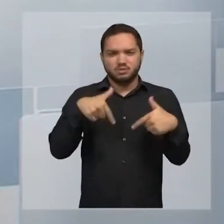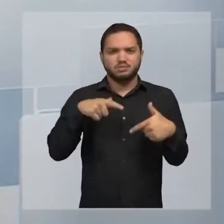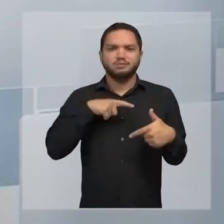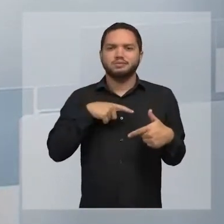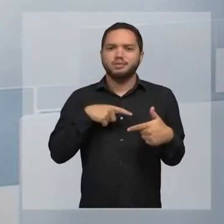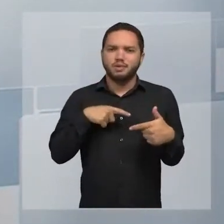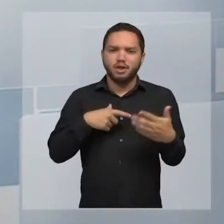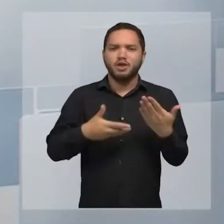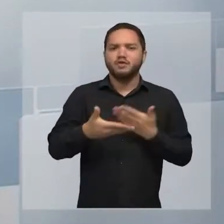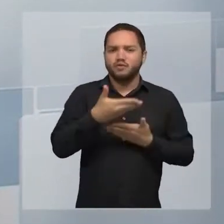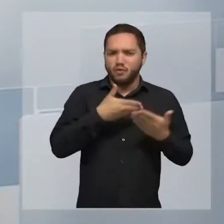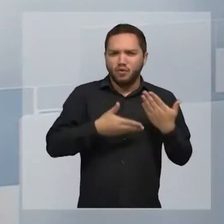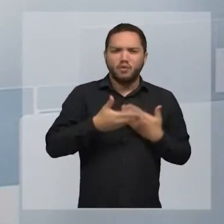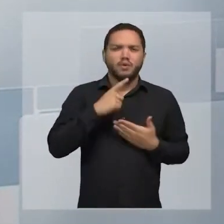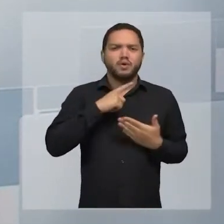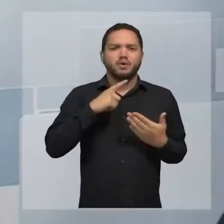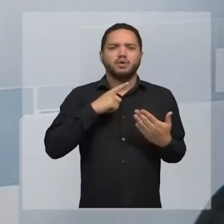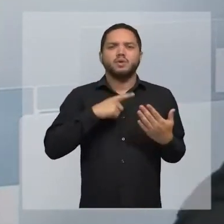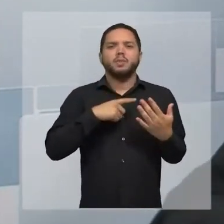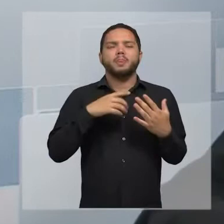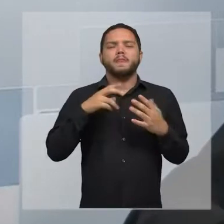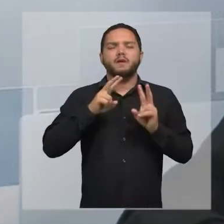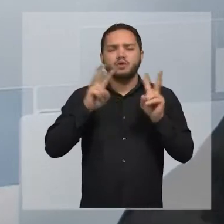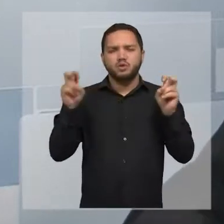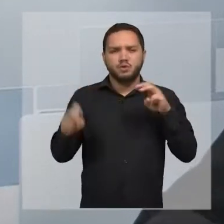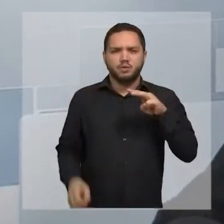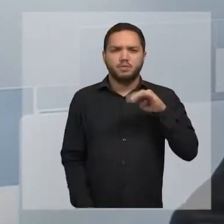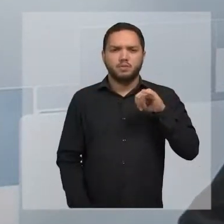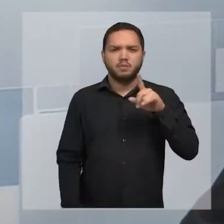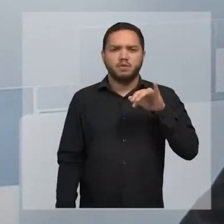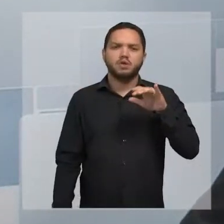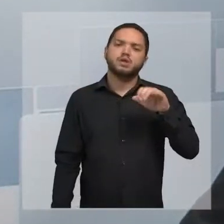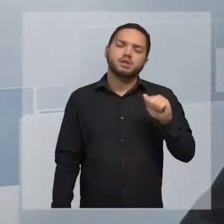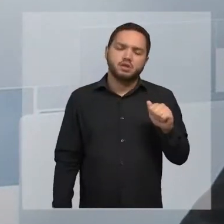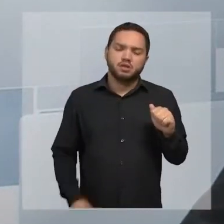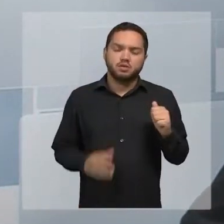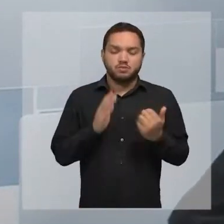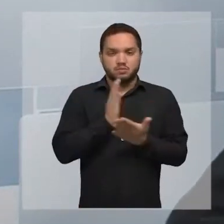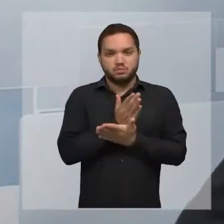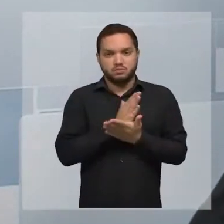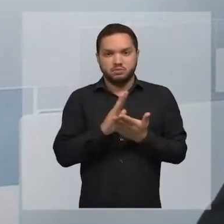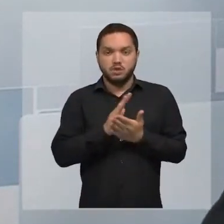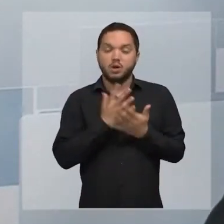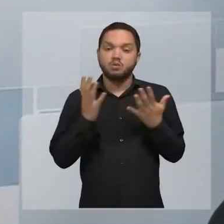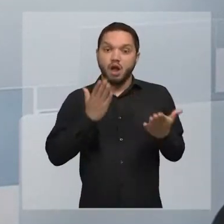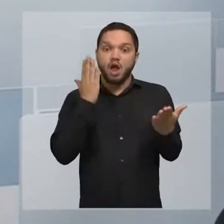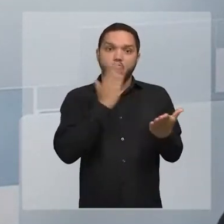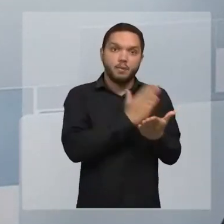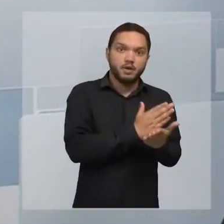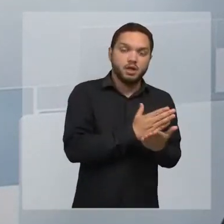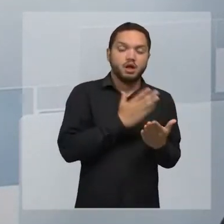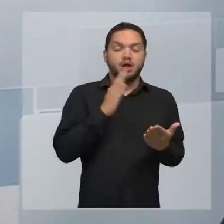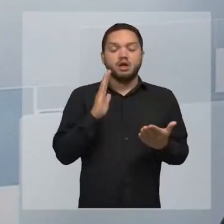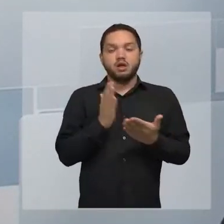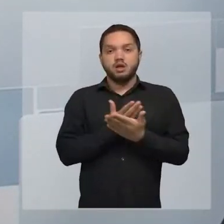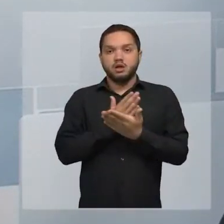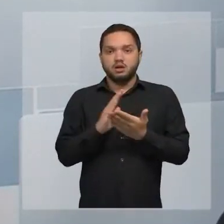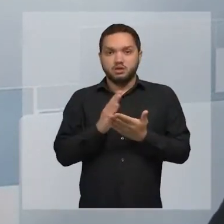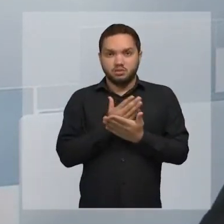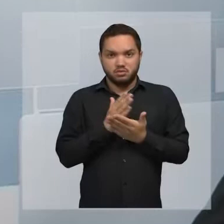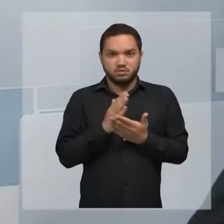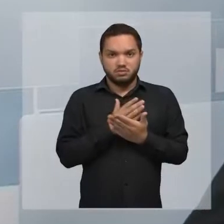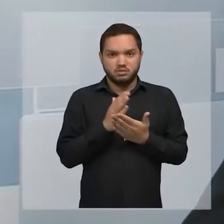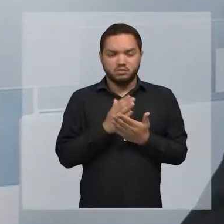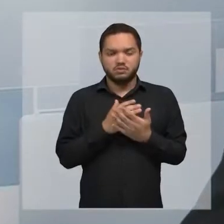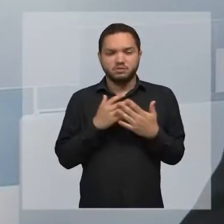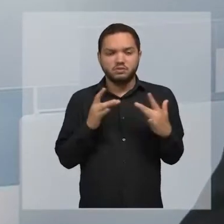de alguma maneira está envolvido nessa discussão das milícias. Uns combatendo,